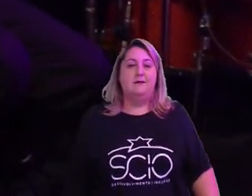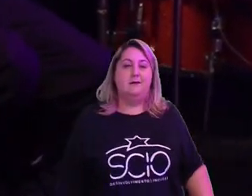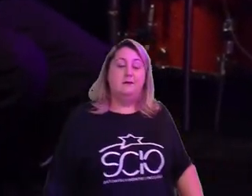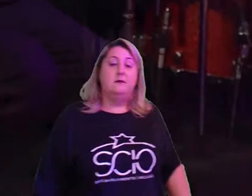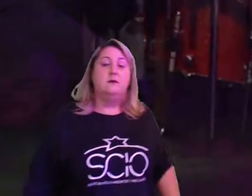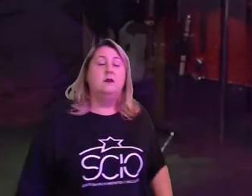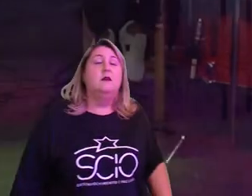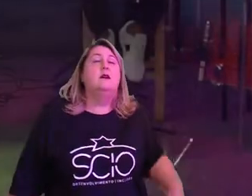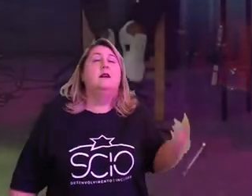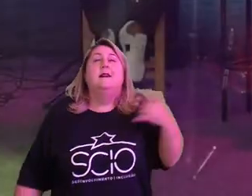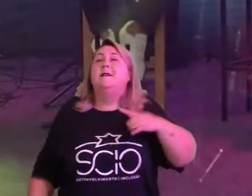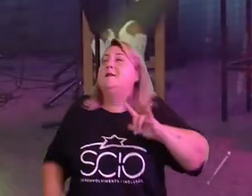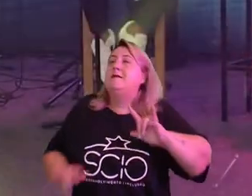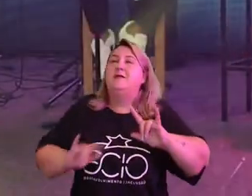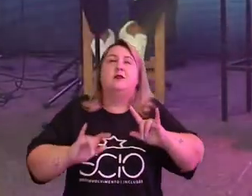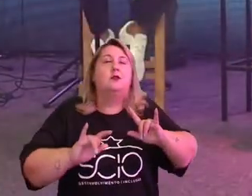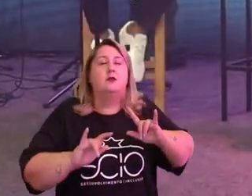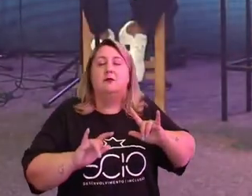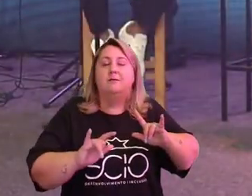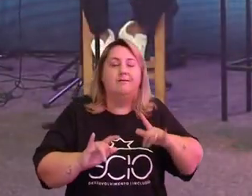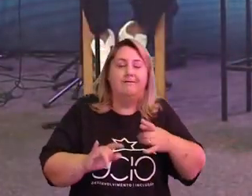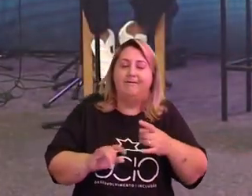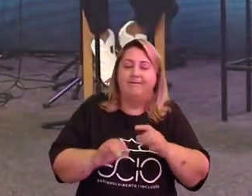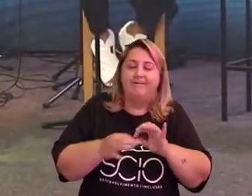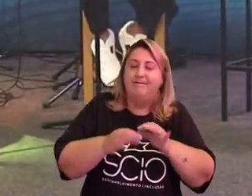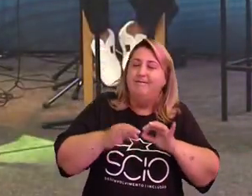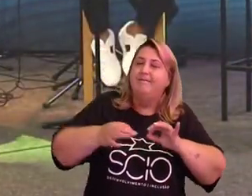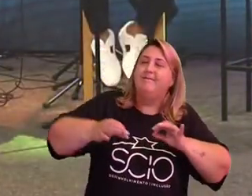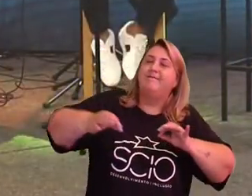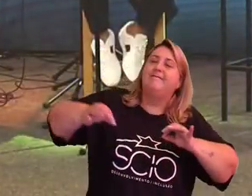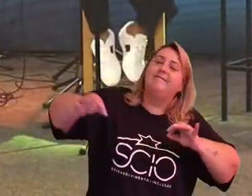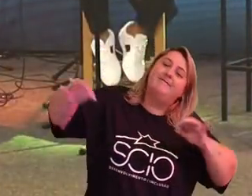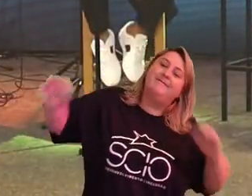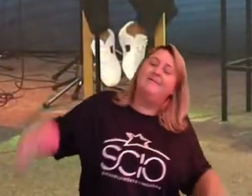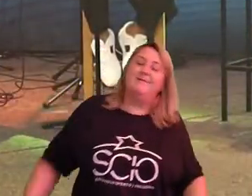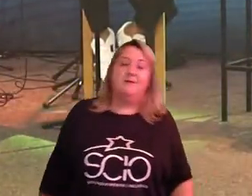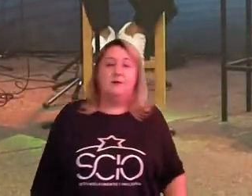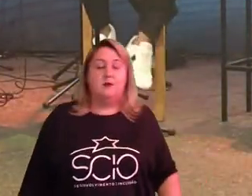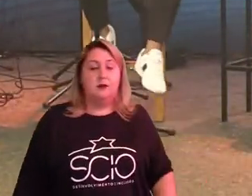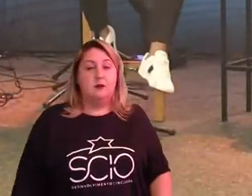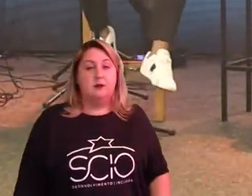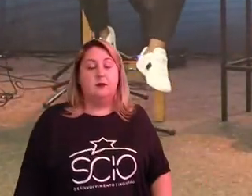Oh! A gente ama e não vive junto da mulher amada.